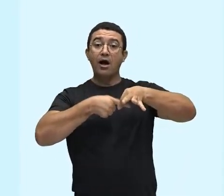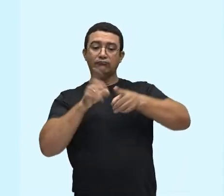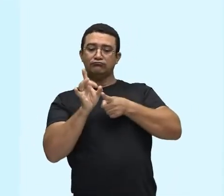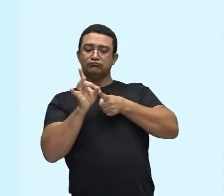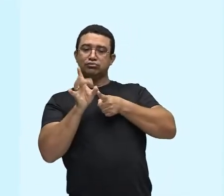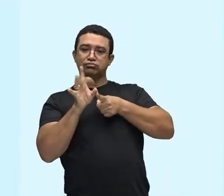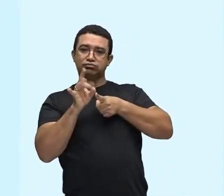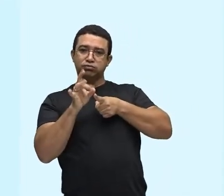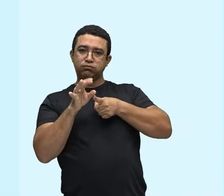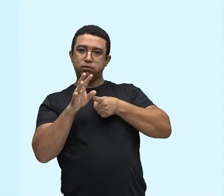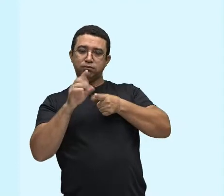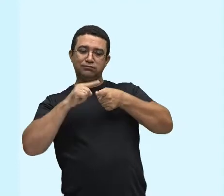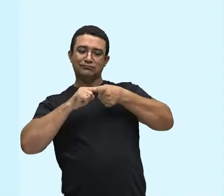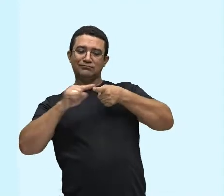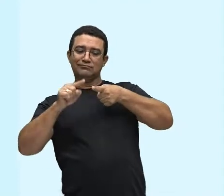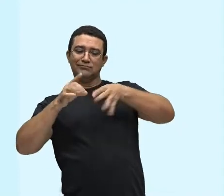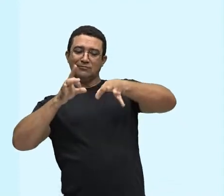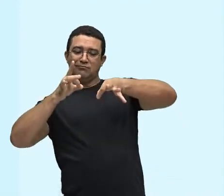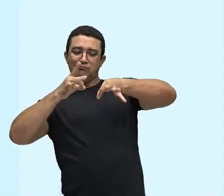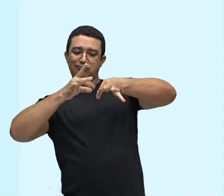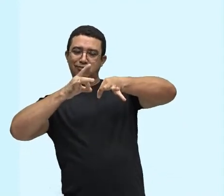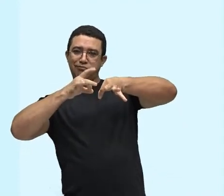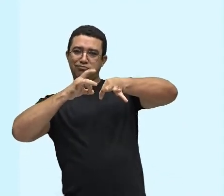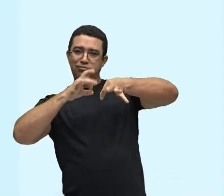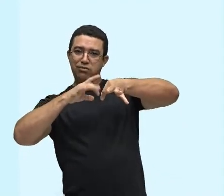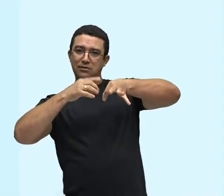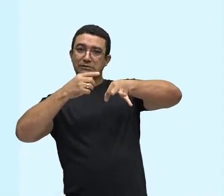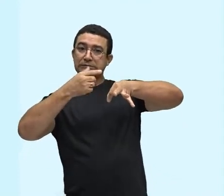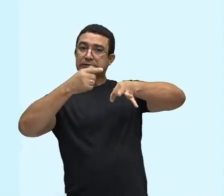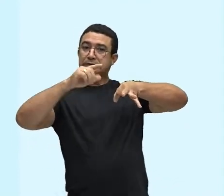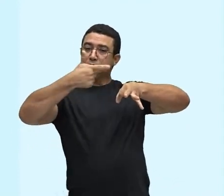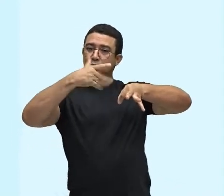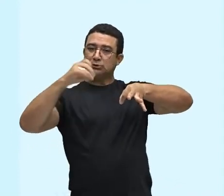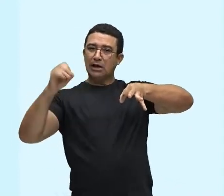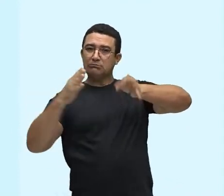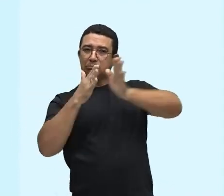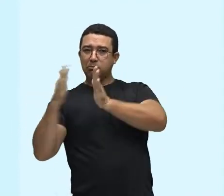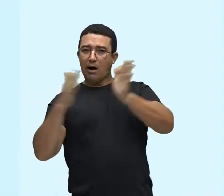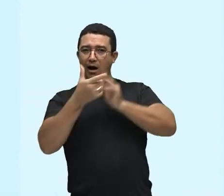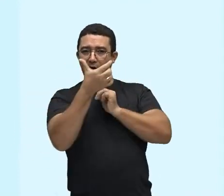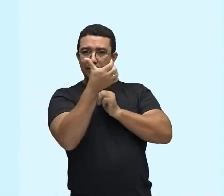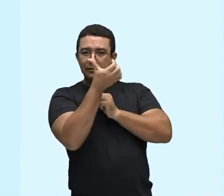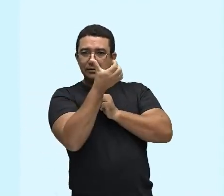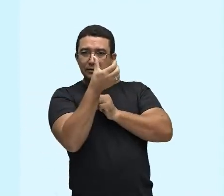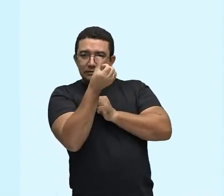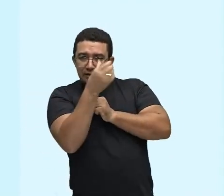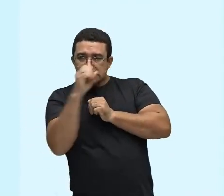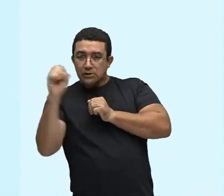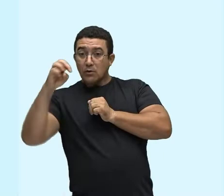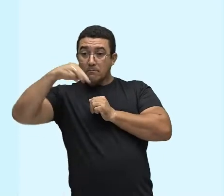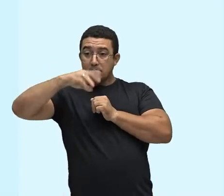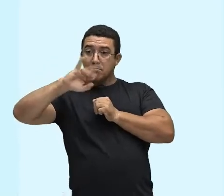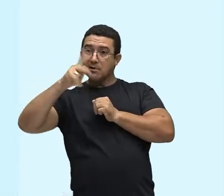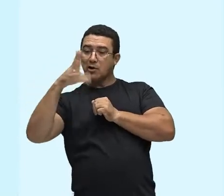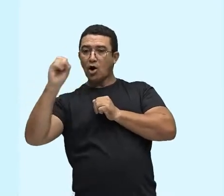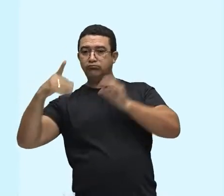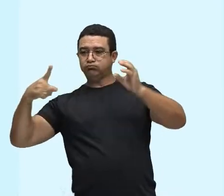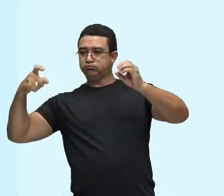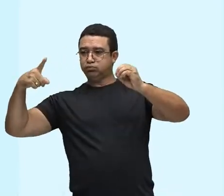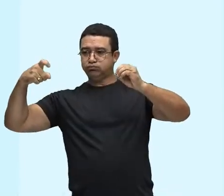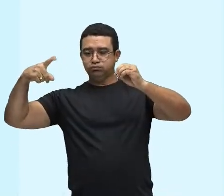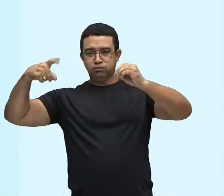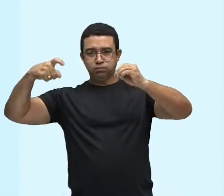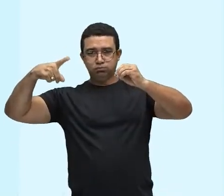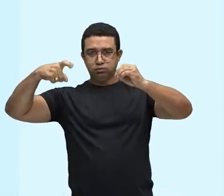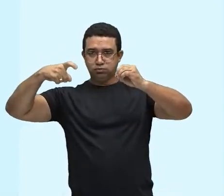do pênis, entre 200 e 600 milhões de espermatozoides nadam movendo a cauda de um lado para o outro em